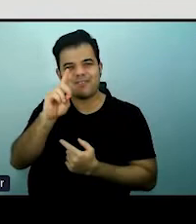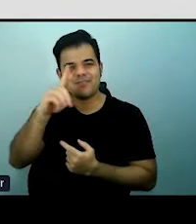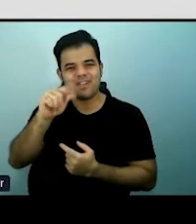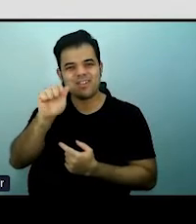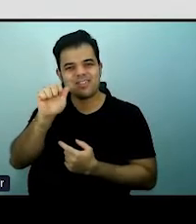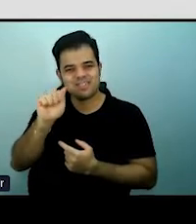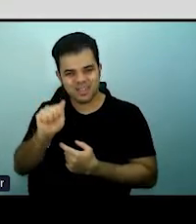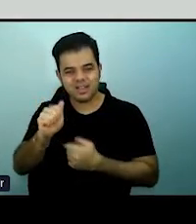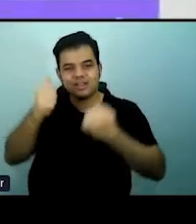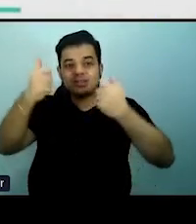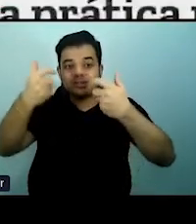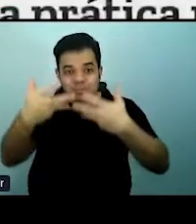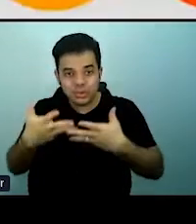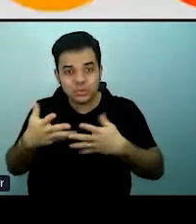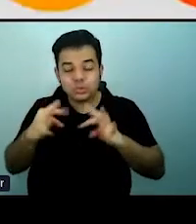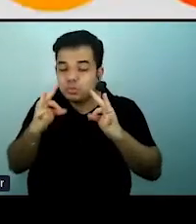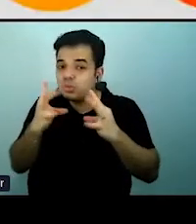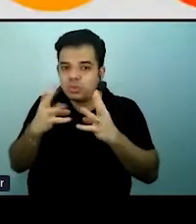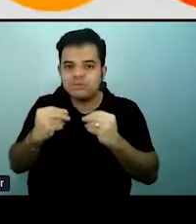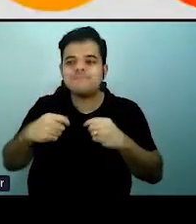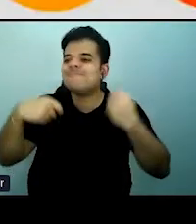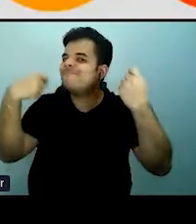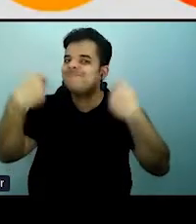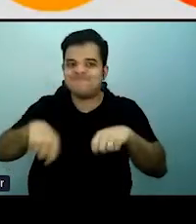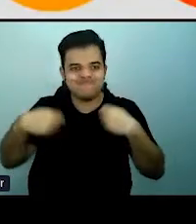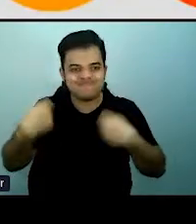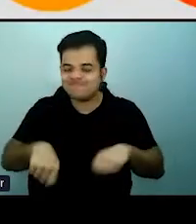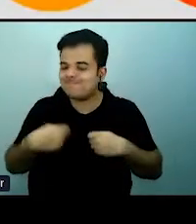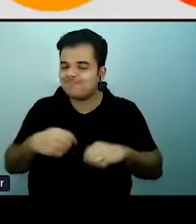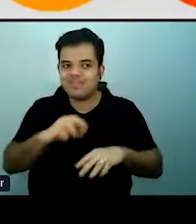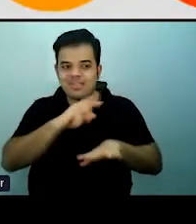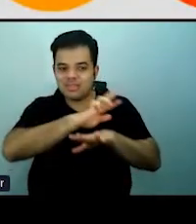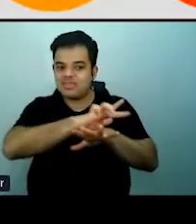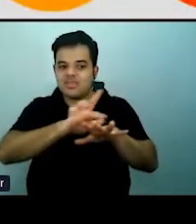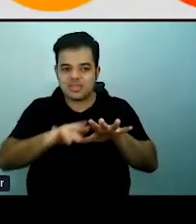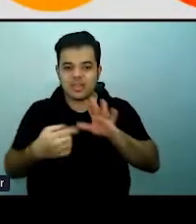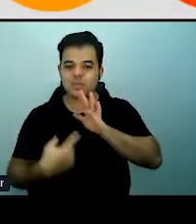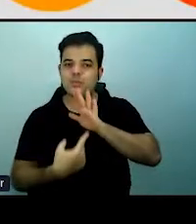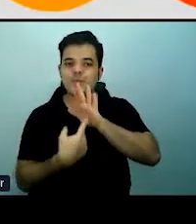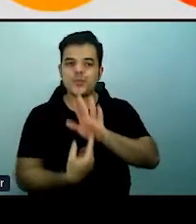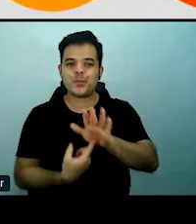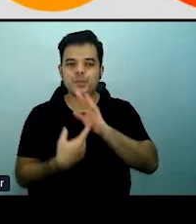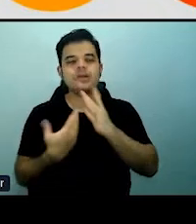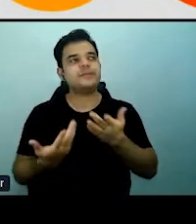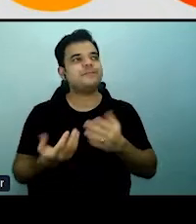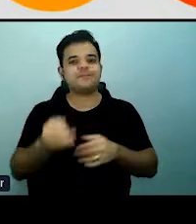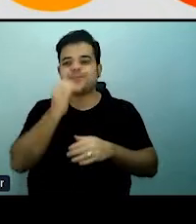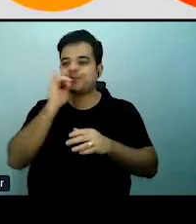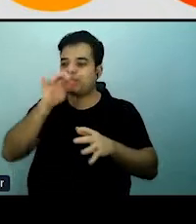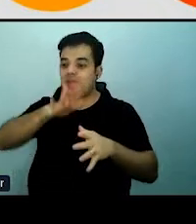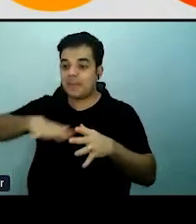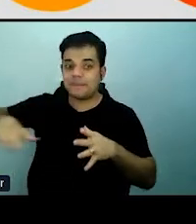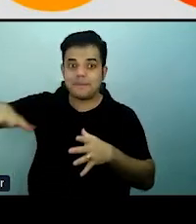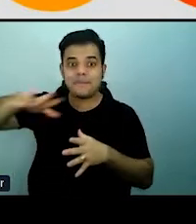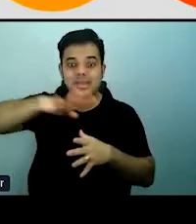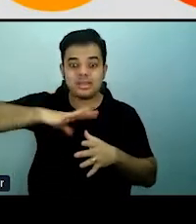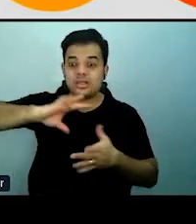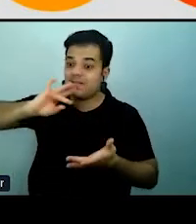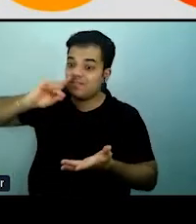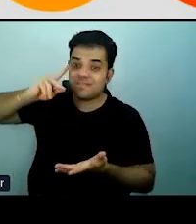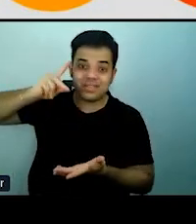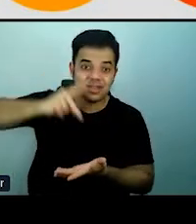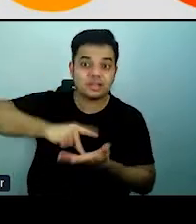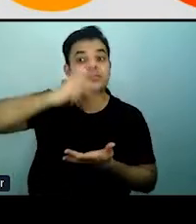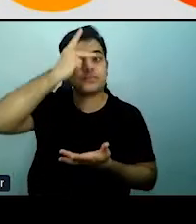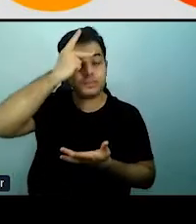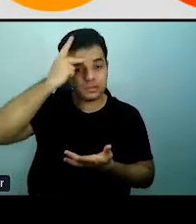de diversidade, ela é essencial para a gente conseguir oferecer. Vamos oferecer um ambiente realmente de pessoas de